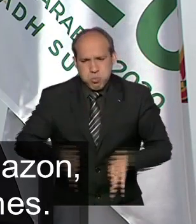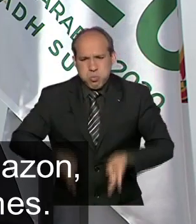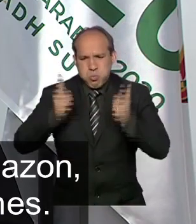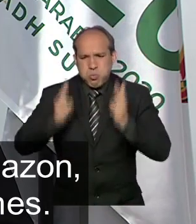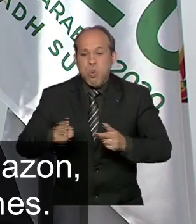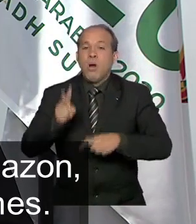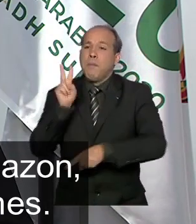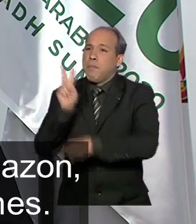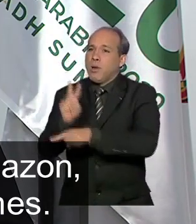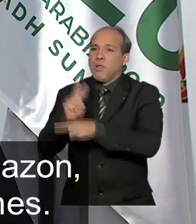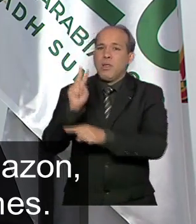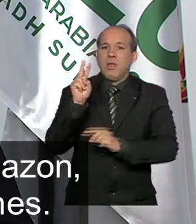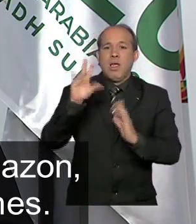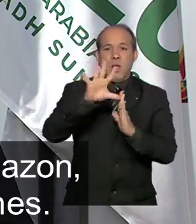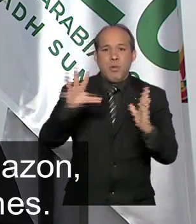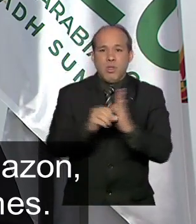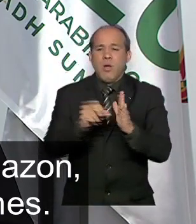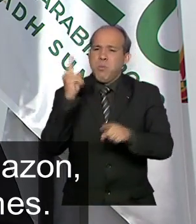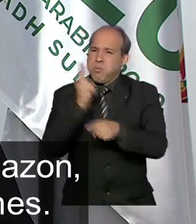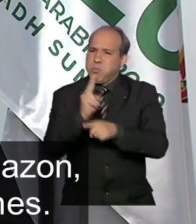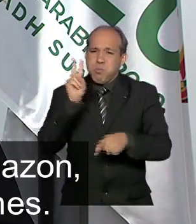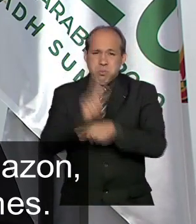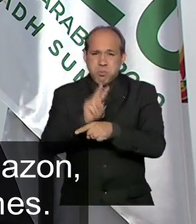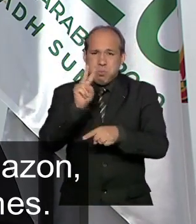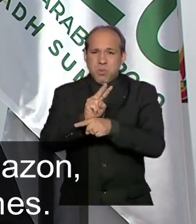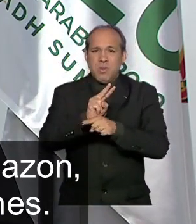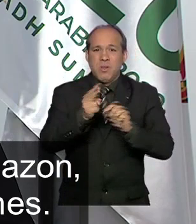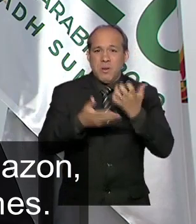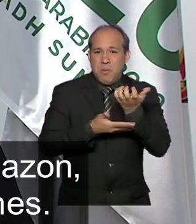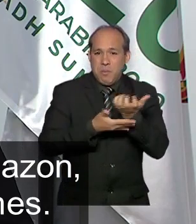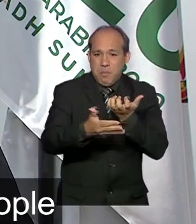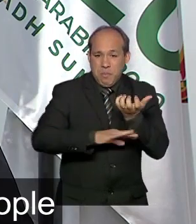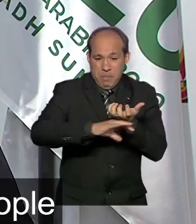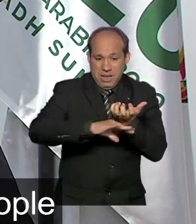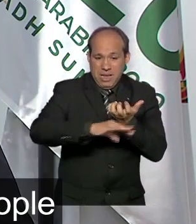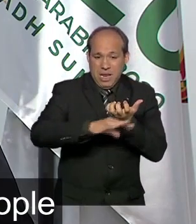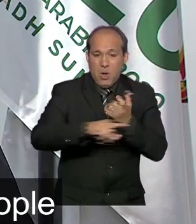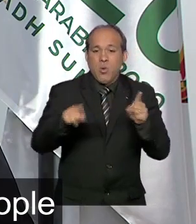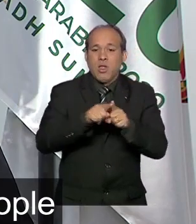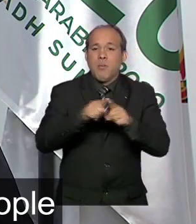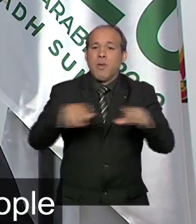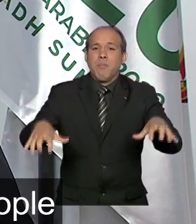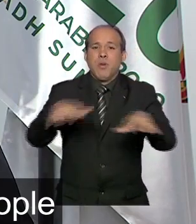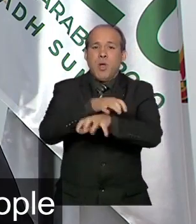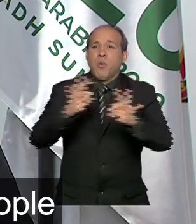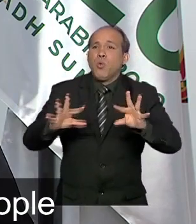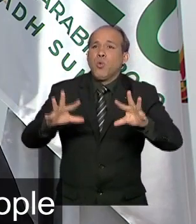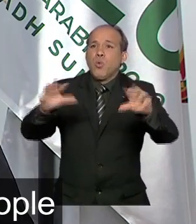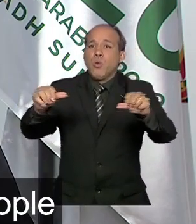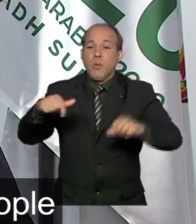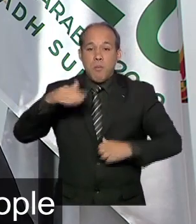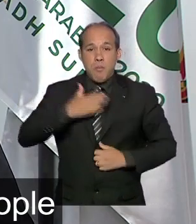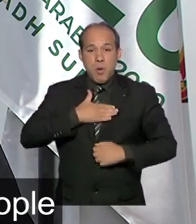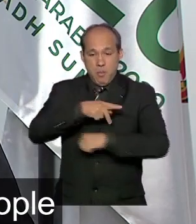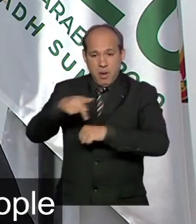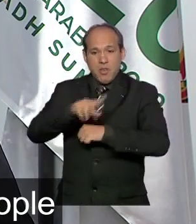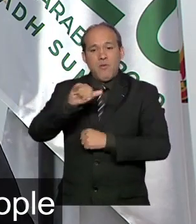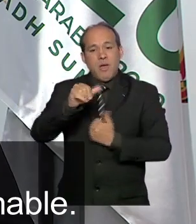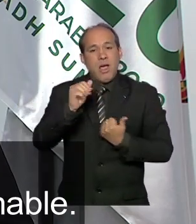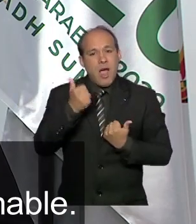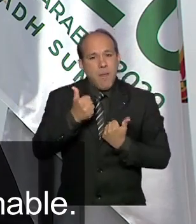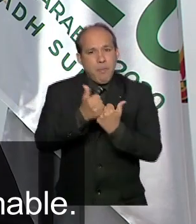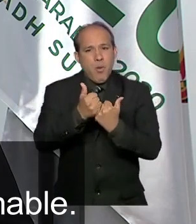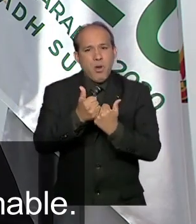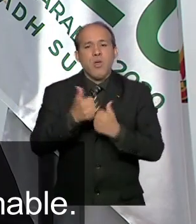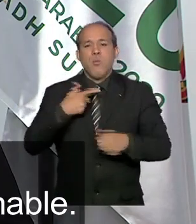Nossa Amazônia nós do Pantanal e todos os nossos biomas conta e comeu o país e come o